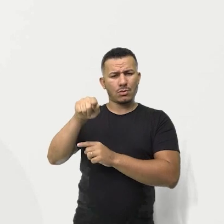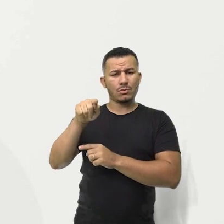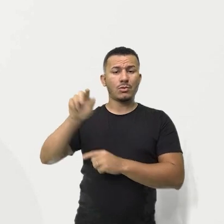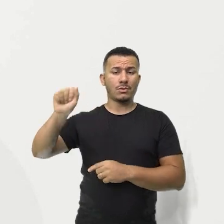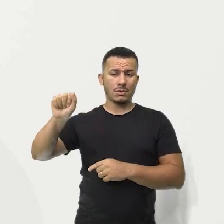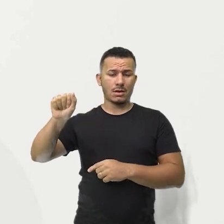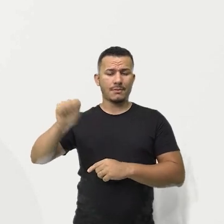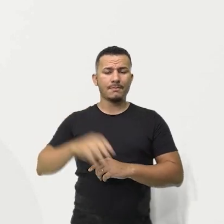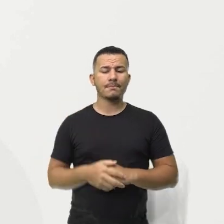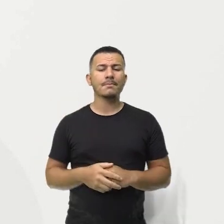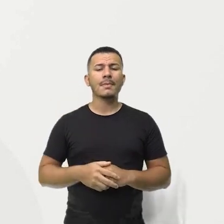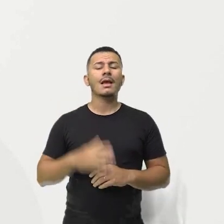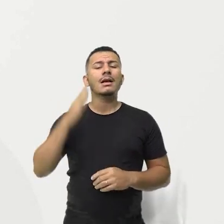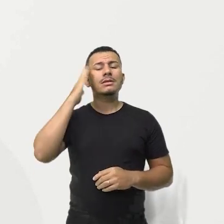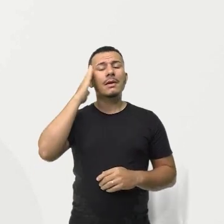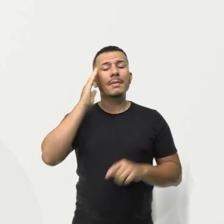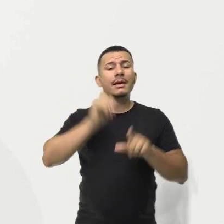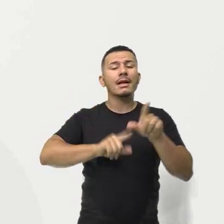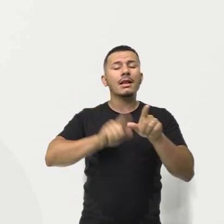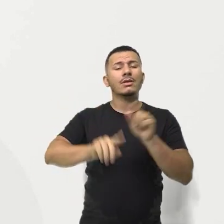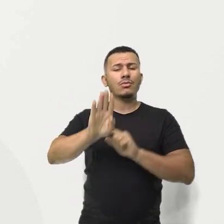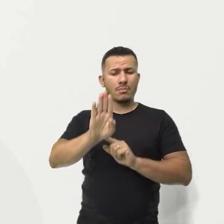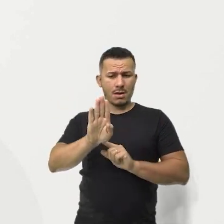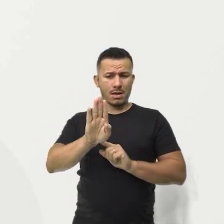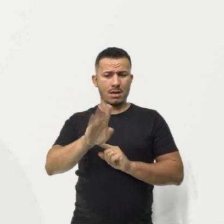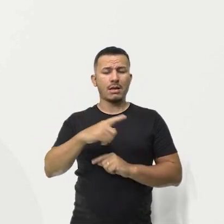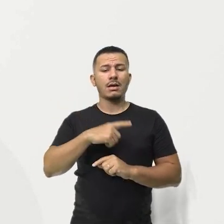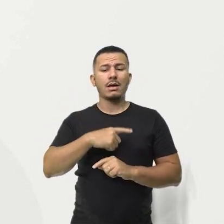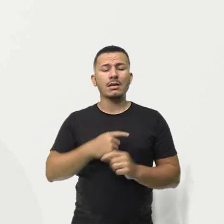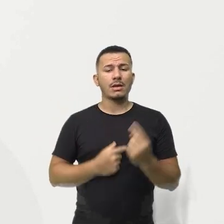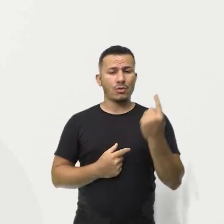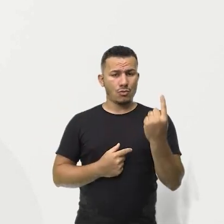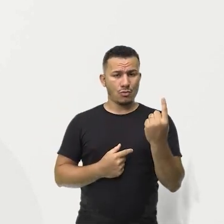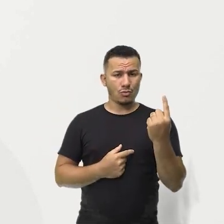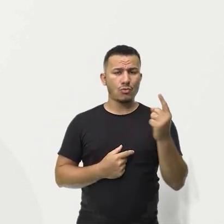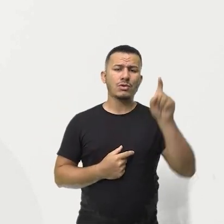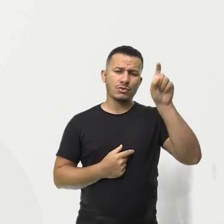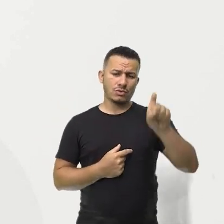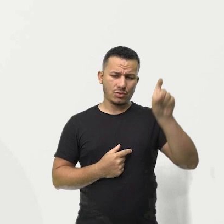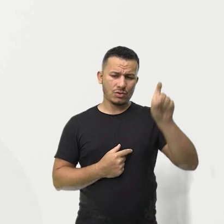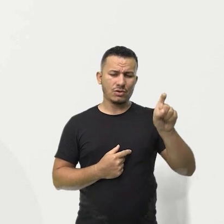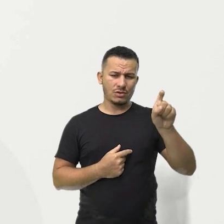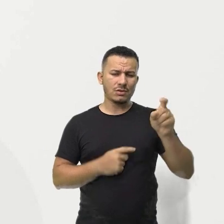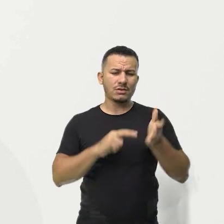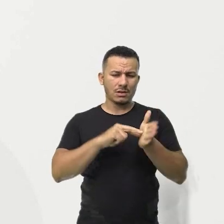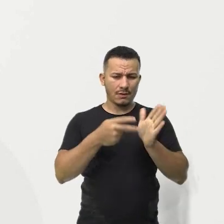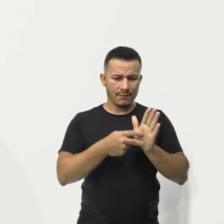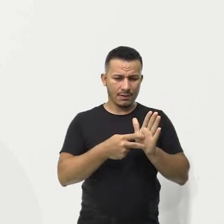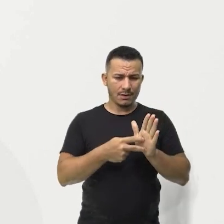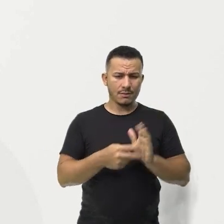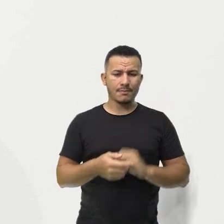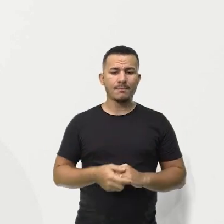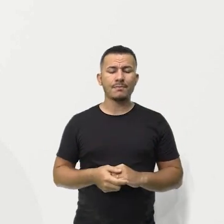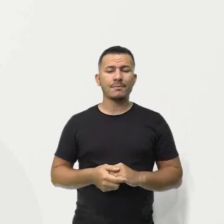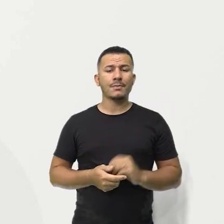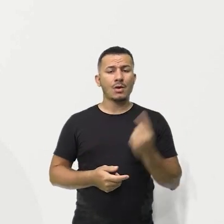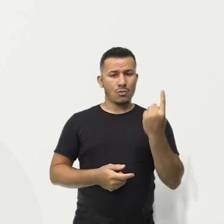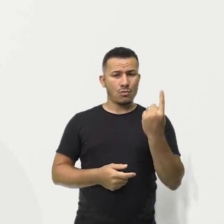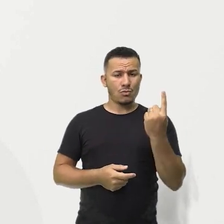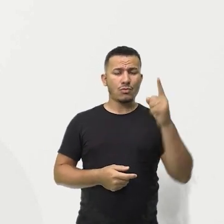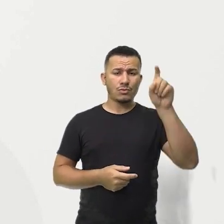Pronto. E o ponto B? O ponto B é 1 para x e 2 para y. 1 para x, ó.